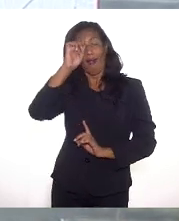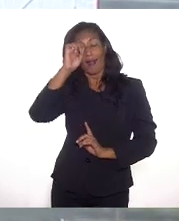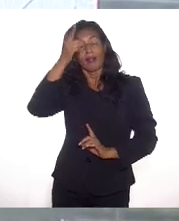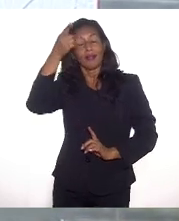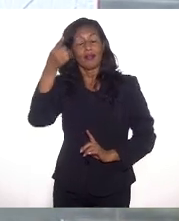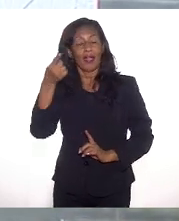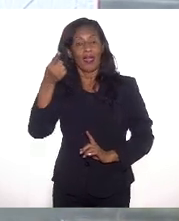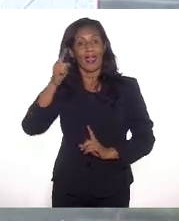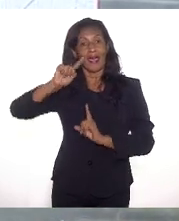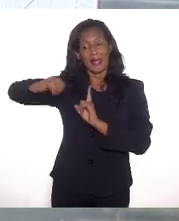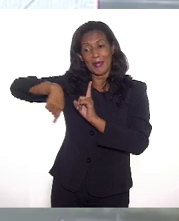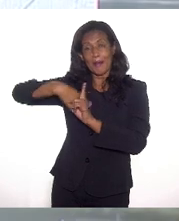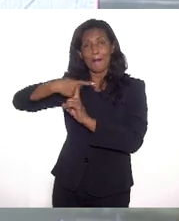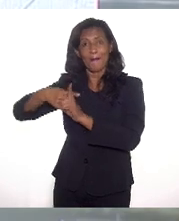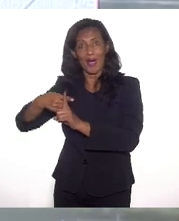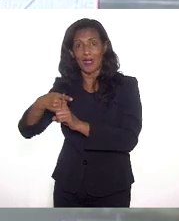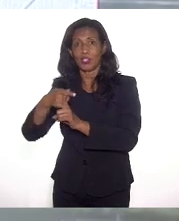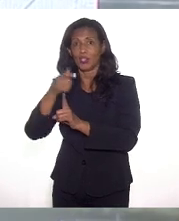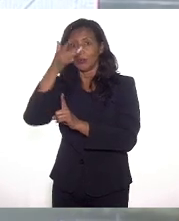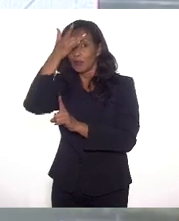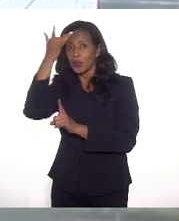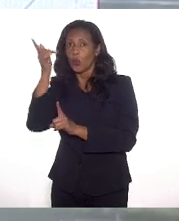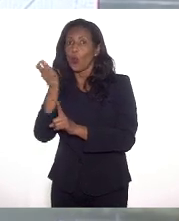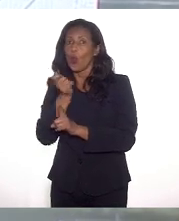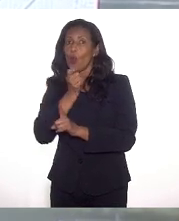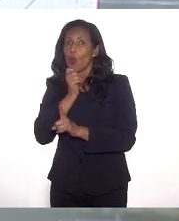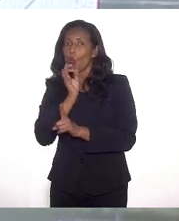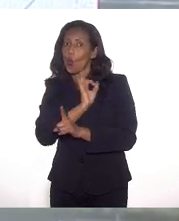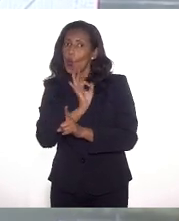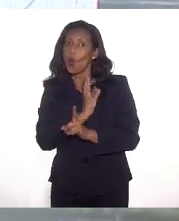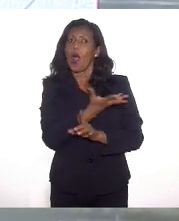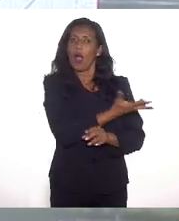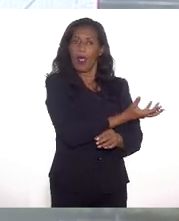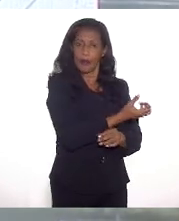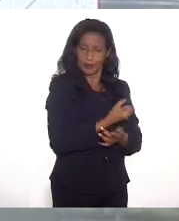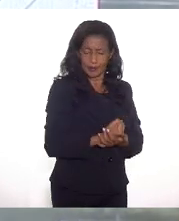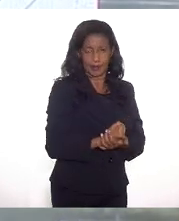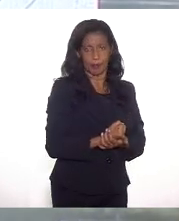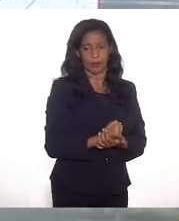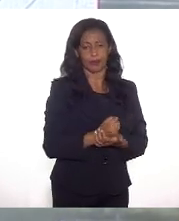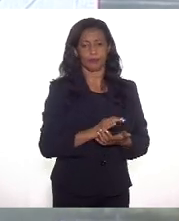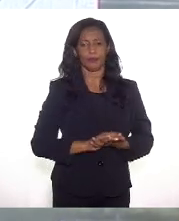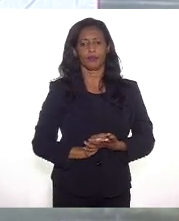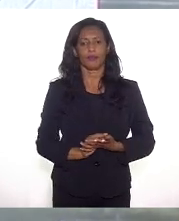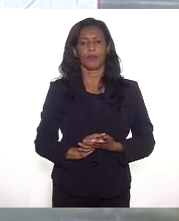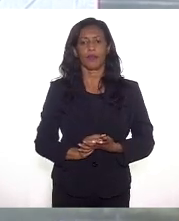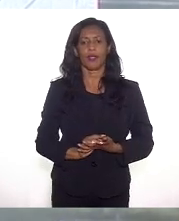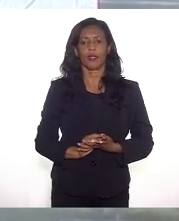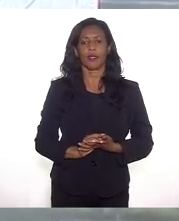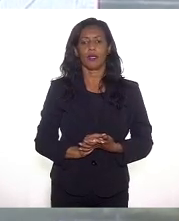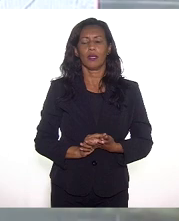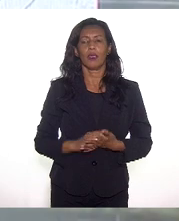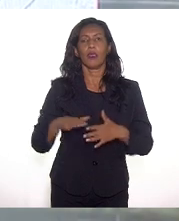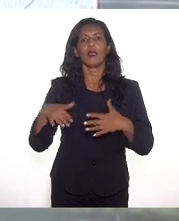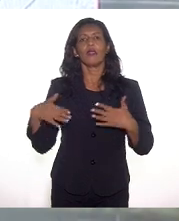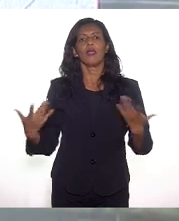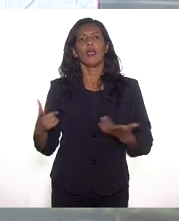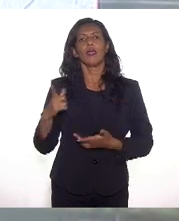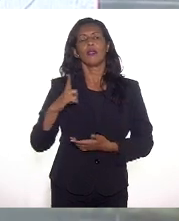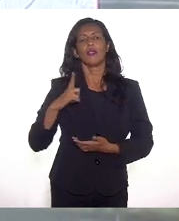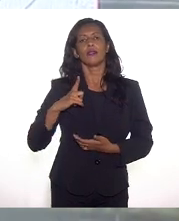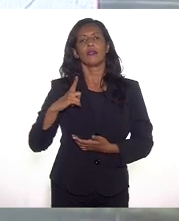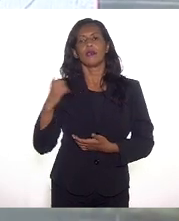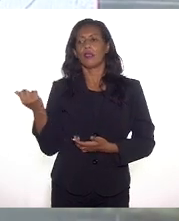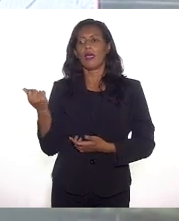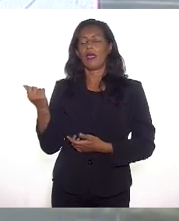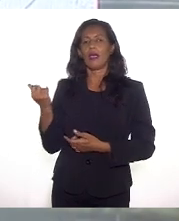que mais pessoas recebam esse auxílio. Quem recebe benefícios previdenciários,